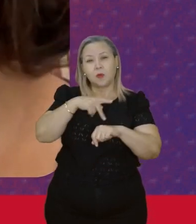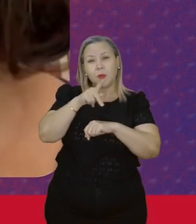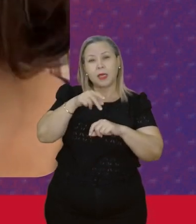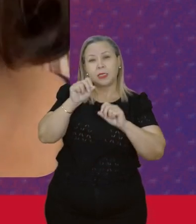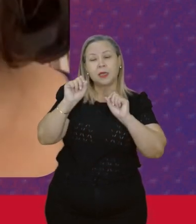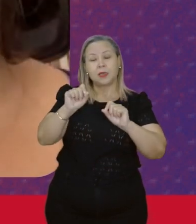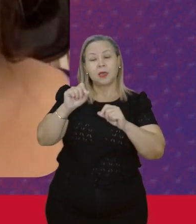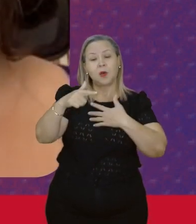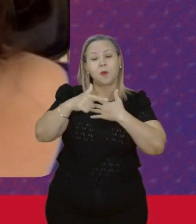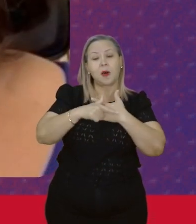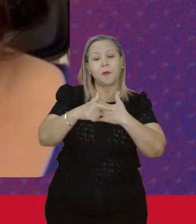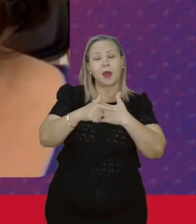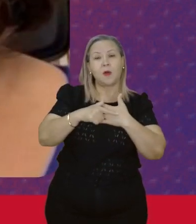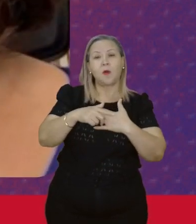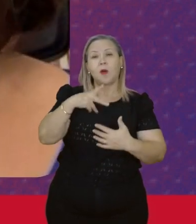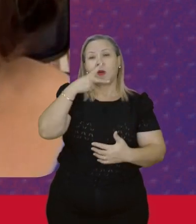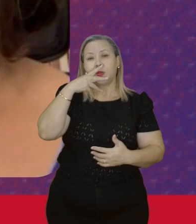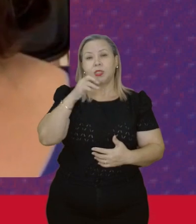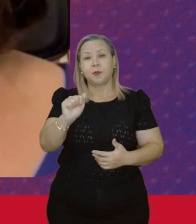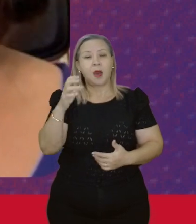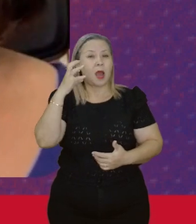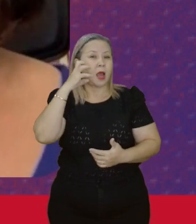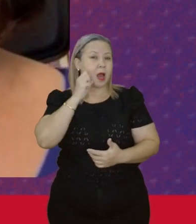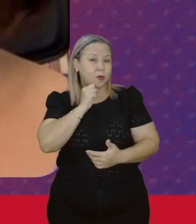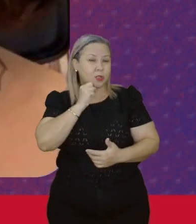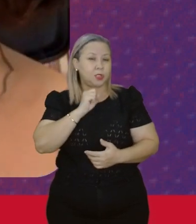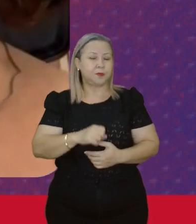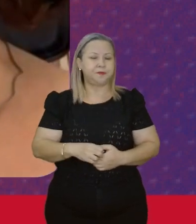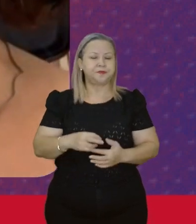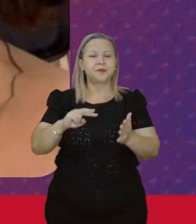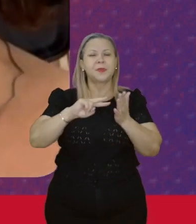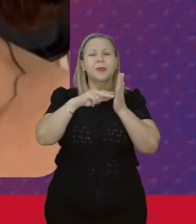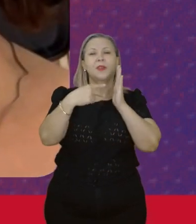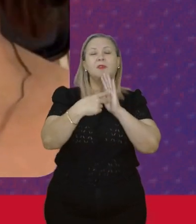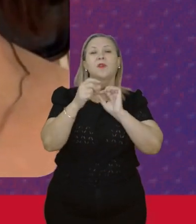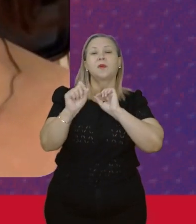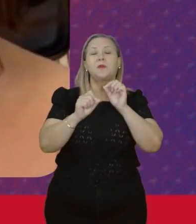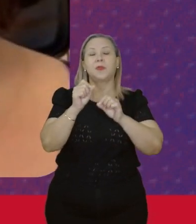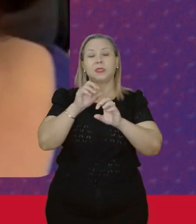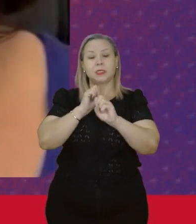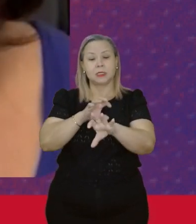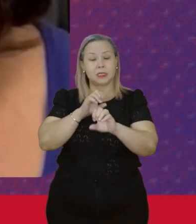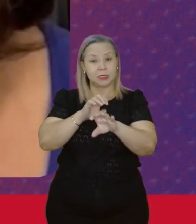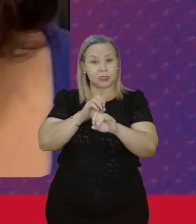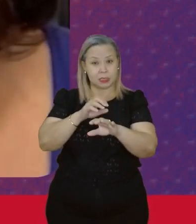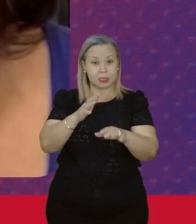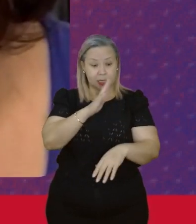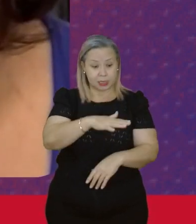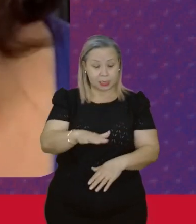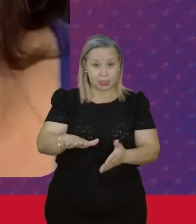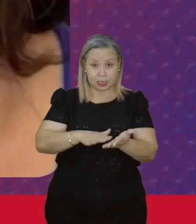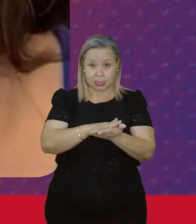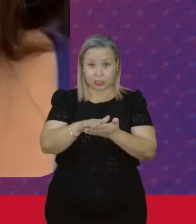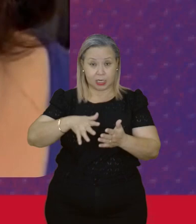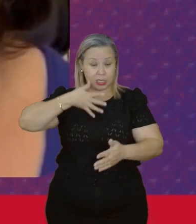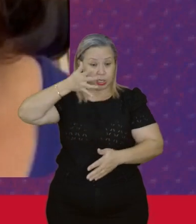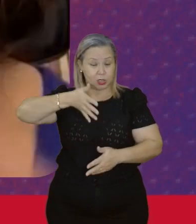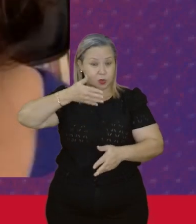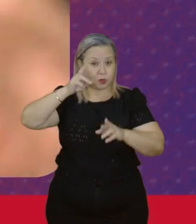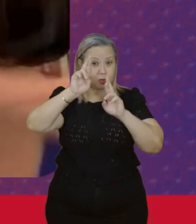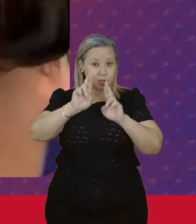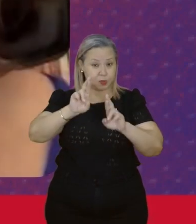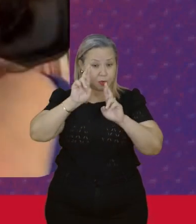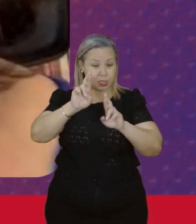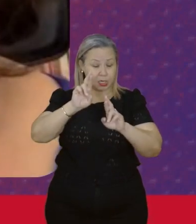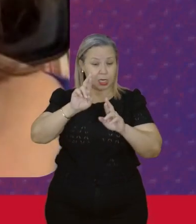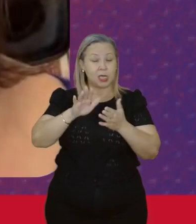dizer concretamente? Quer dizer que é preciso formar as crianças sem esse discurso de esperança,